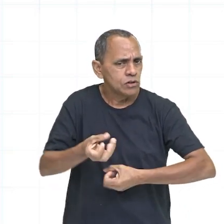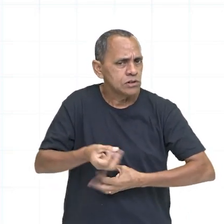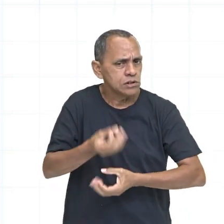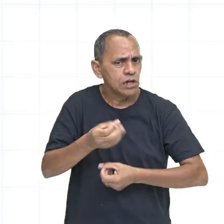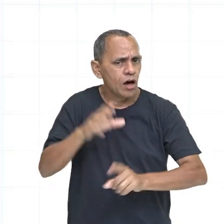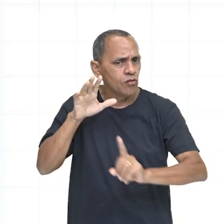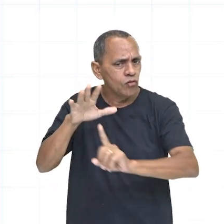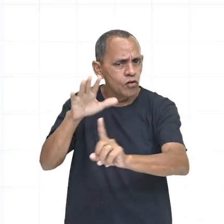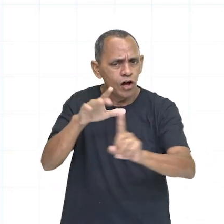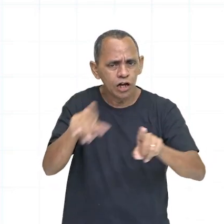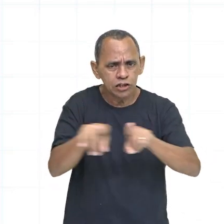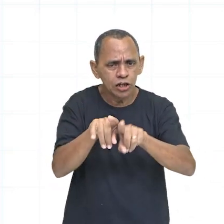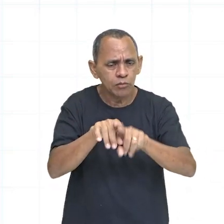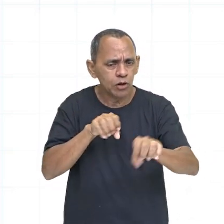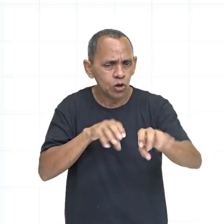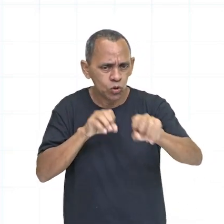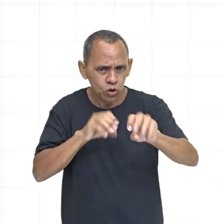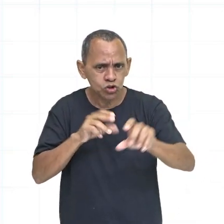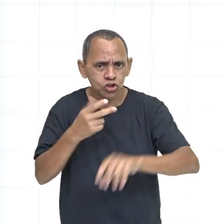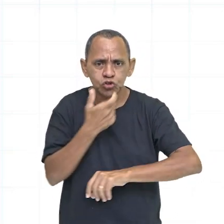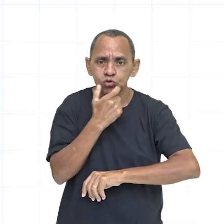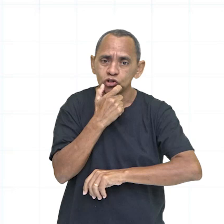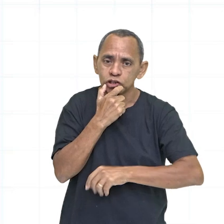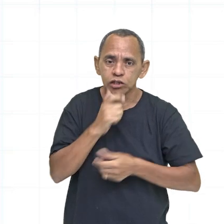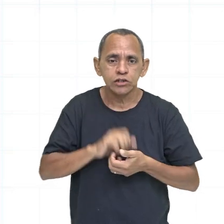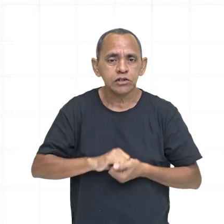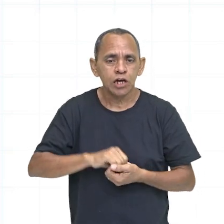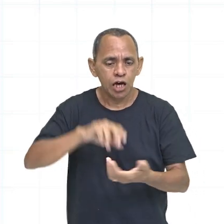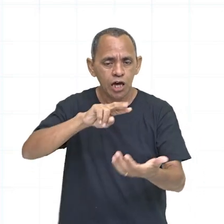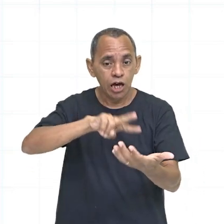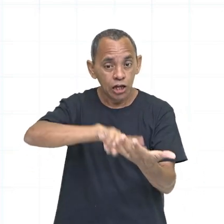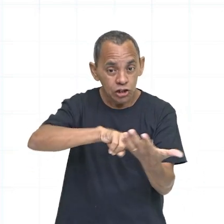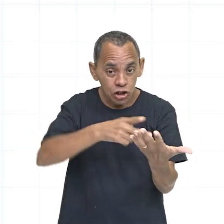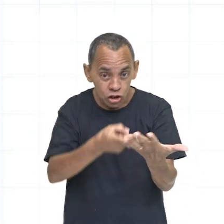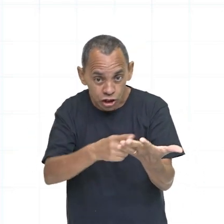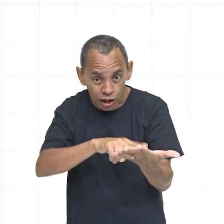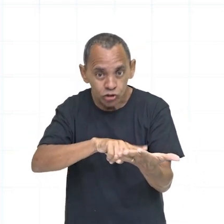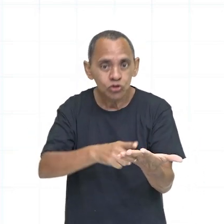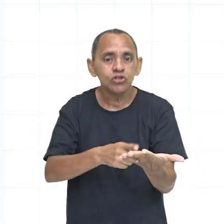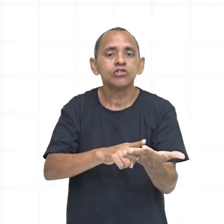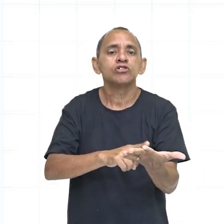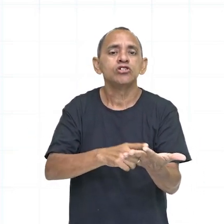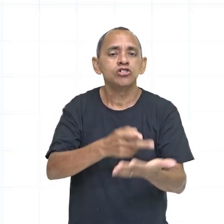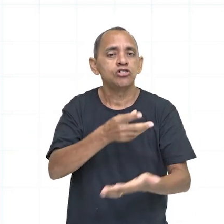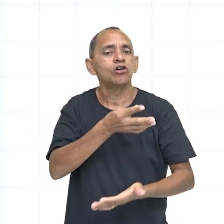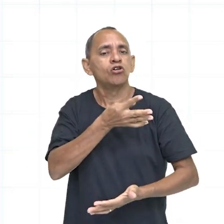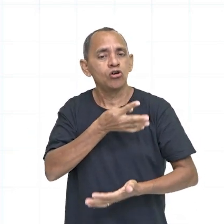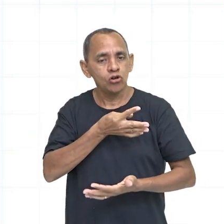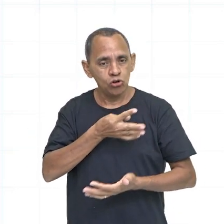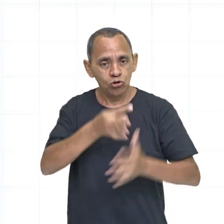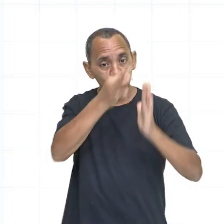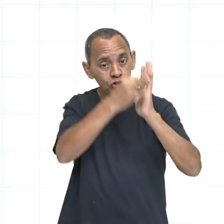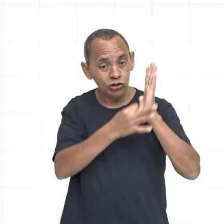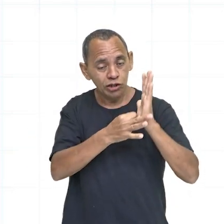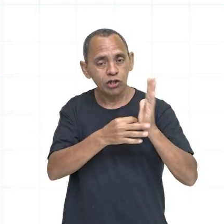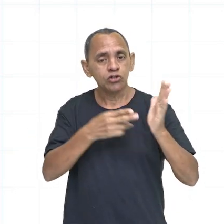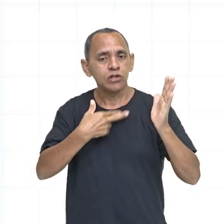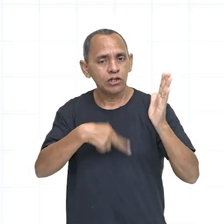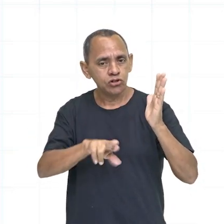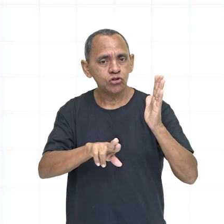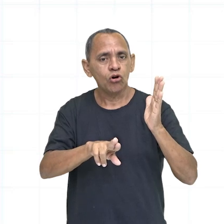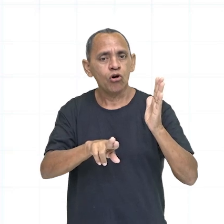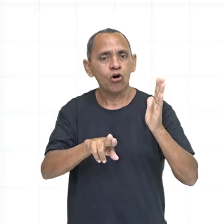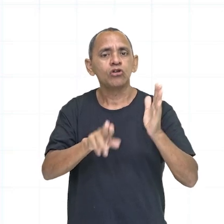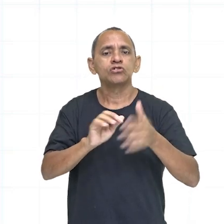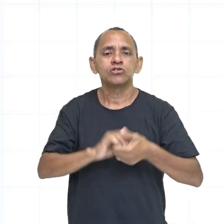língua inglesa. Eles traduziam os textos religiosos, os hinos que eles cantavam,